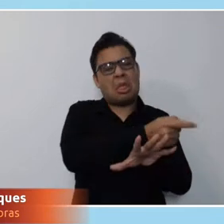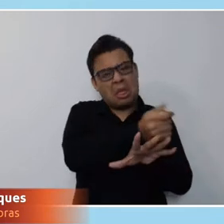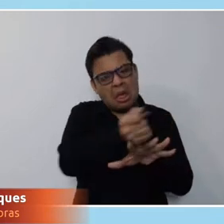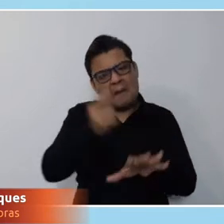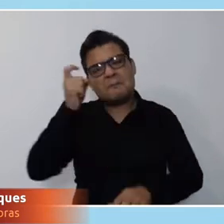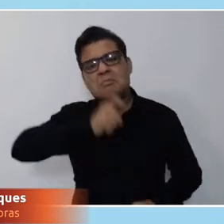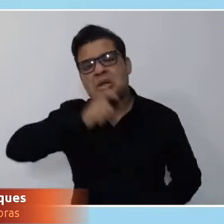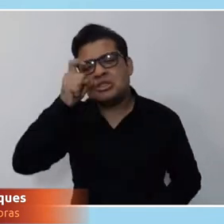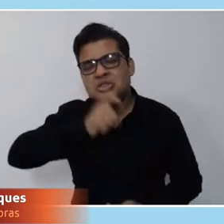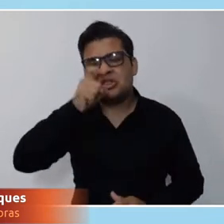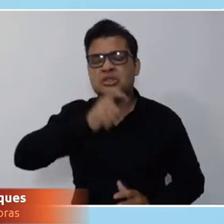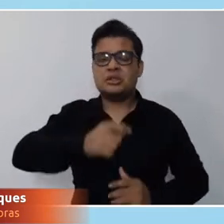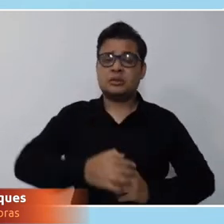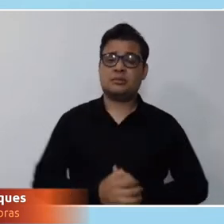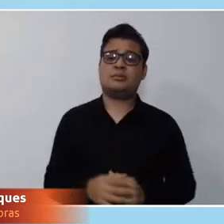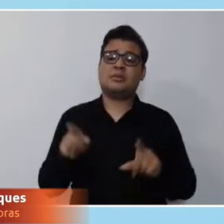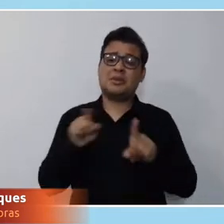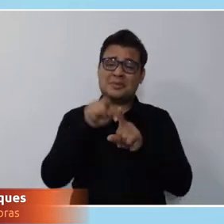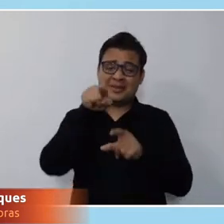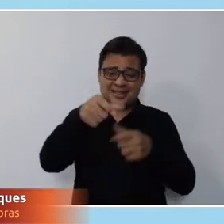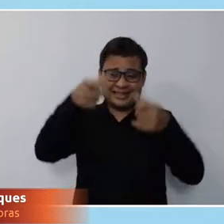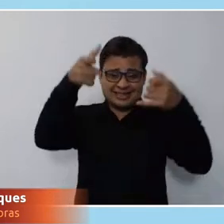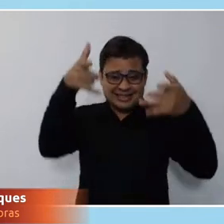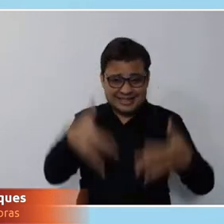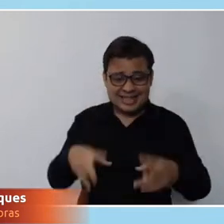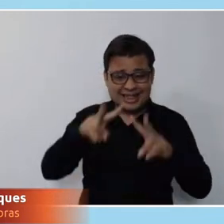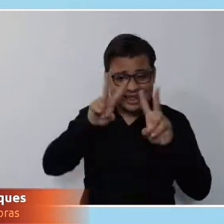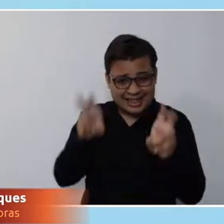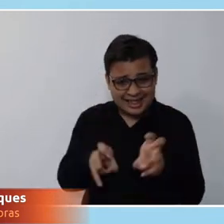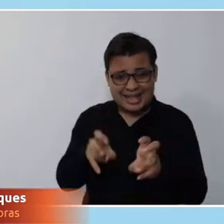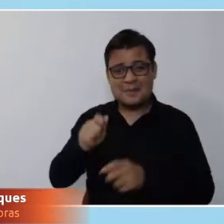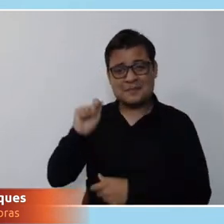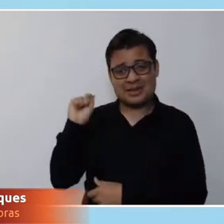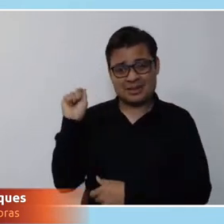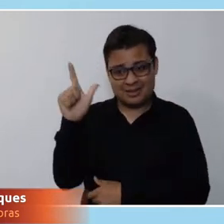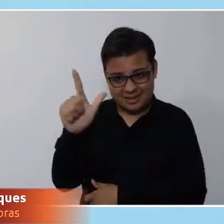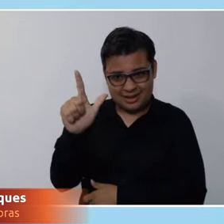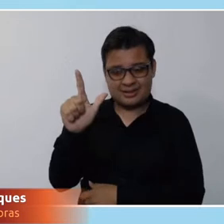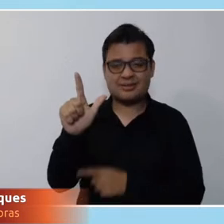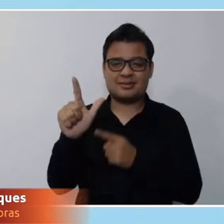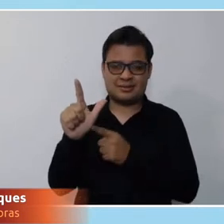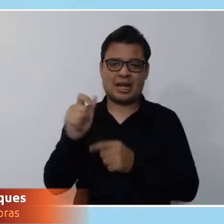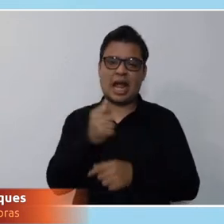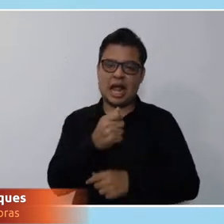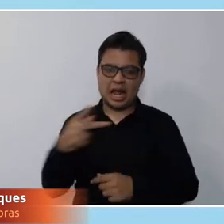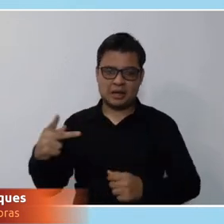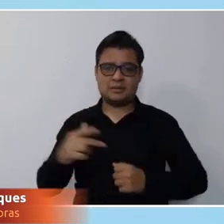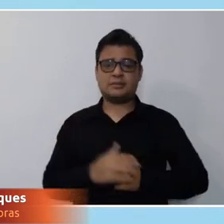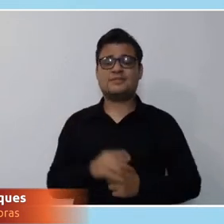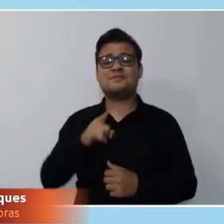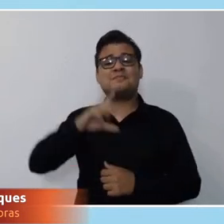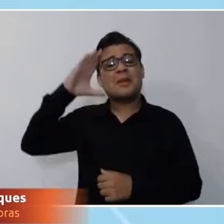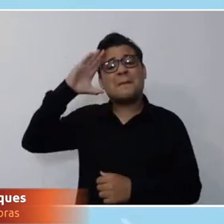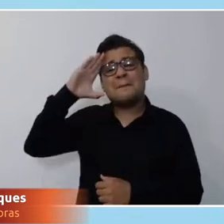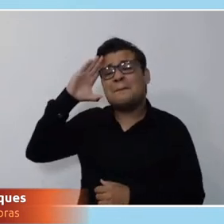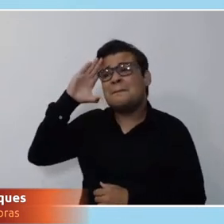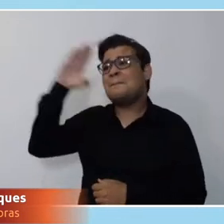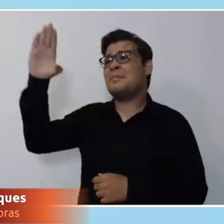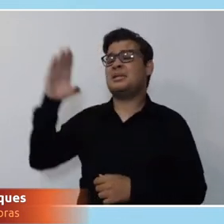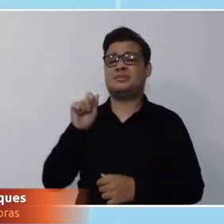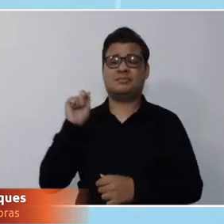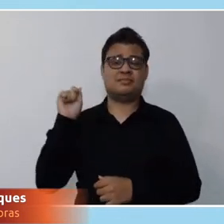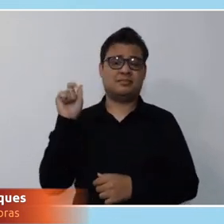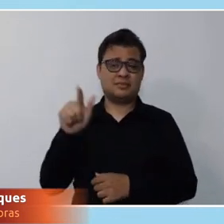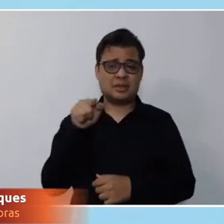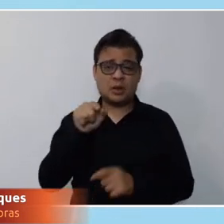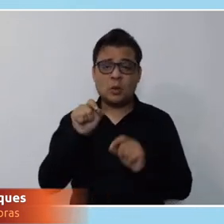ligado com aquilo que você acabou de contar para a gente sobre o Telegram. O Telegram é a principal plataforma de comunicação desses